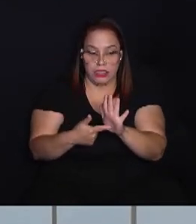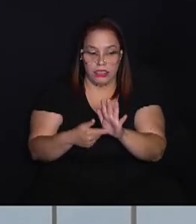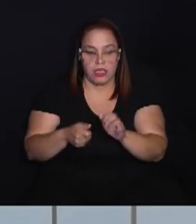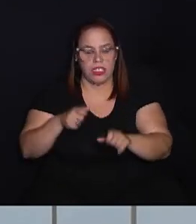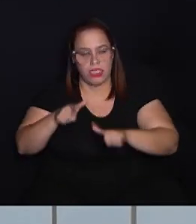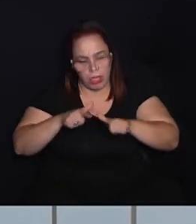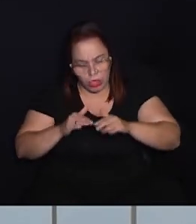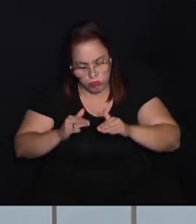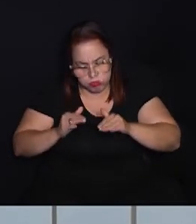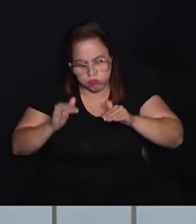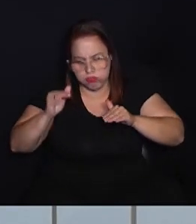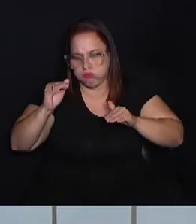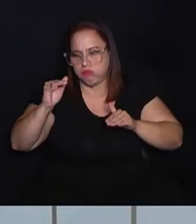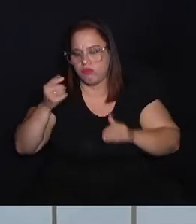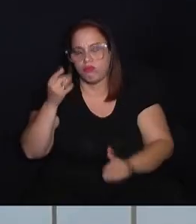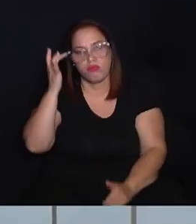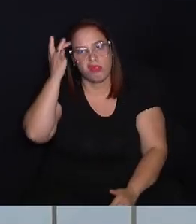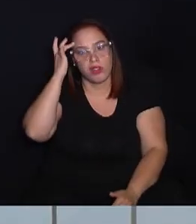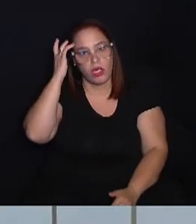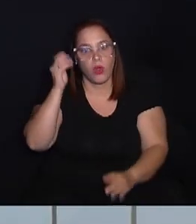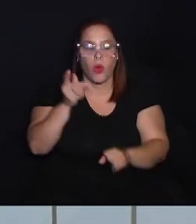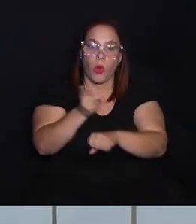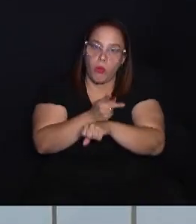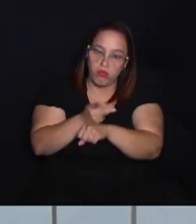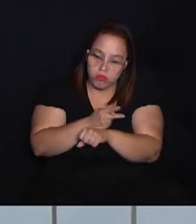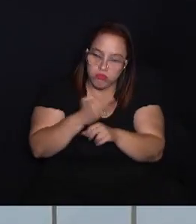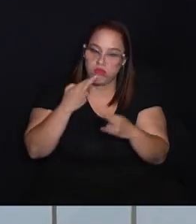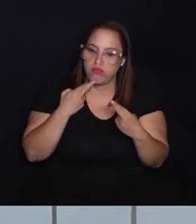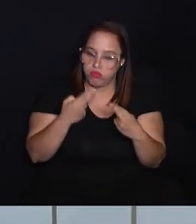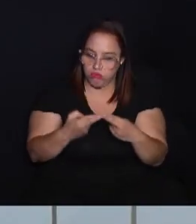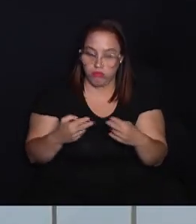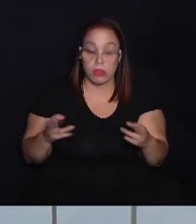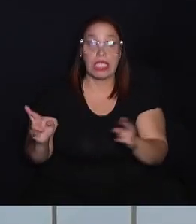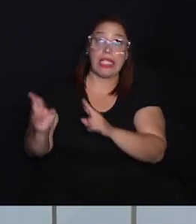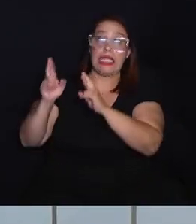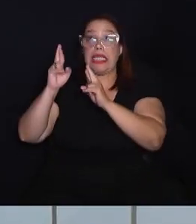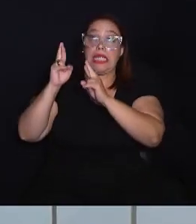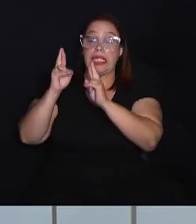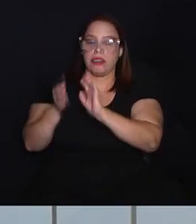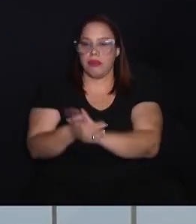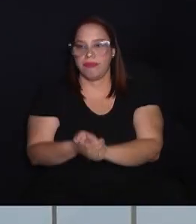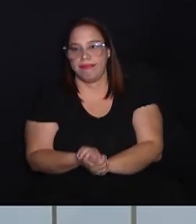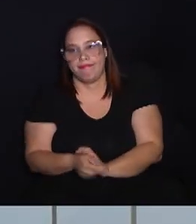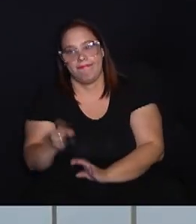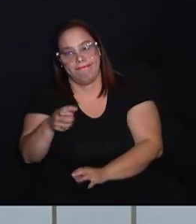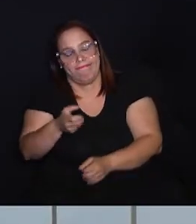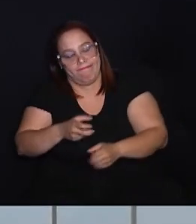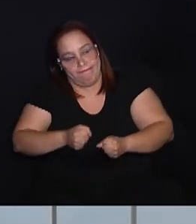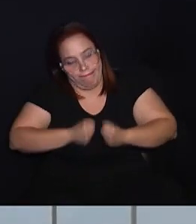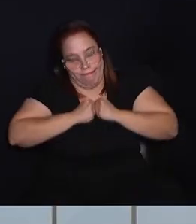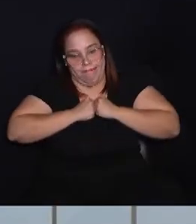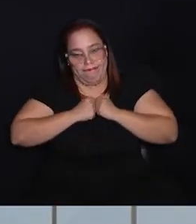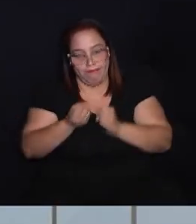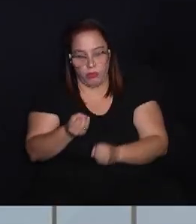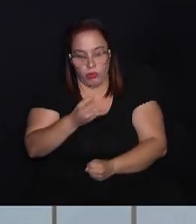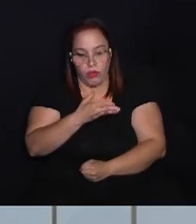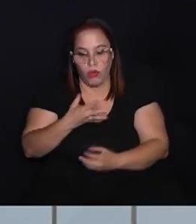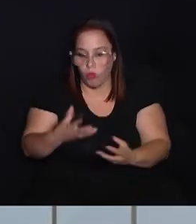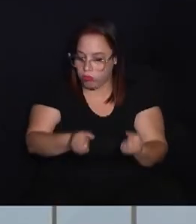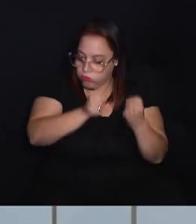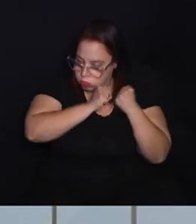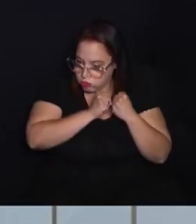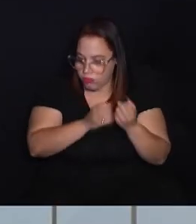Legislativo 23 dos 31 vereadores que concorreram à reeleição. É uma porcentagem de 74%. O